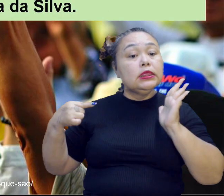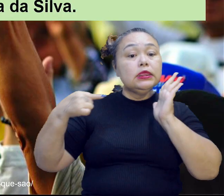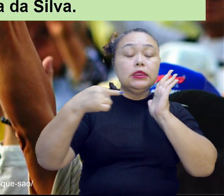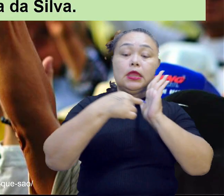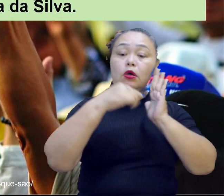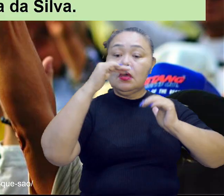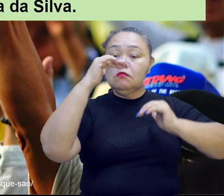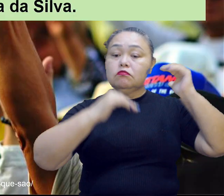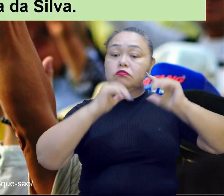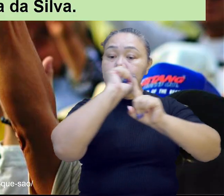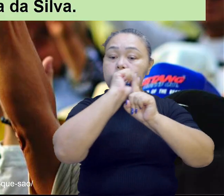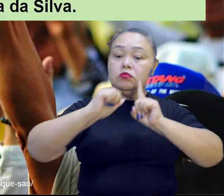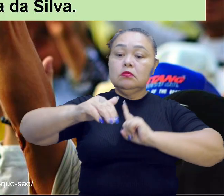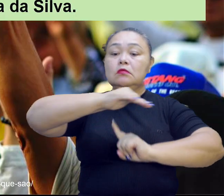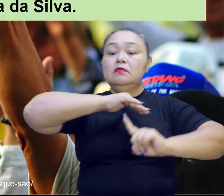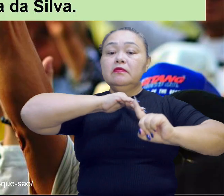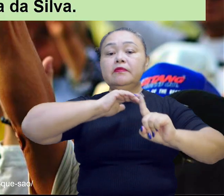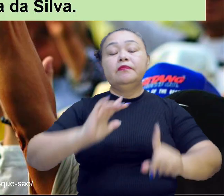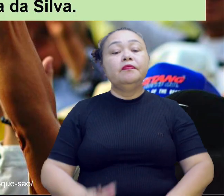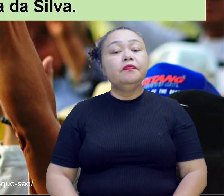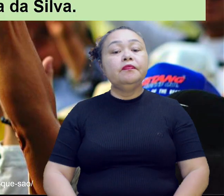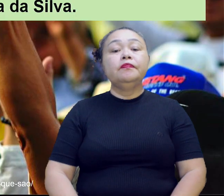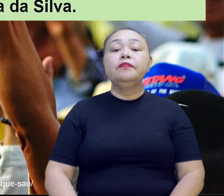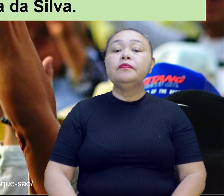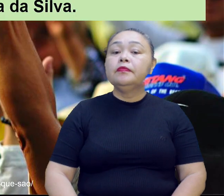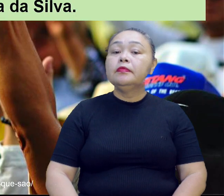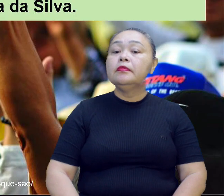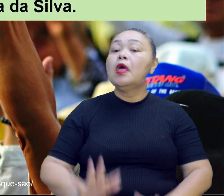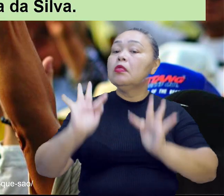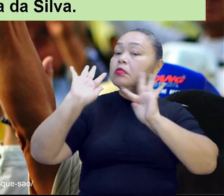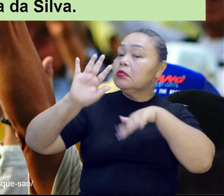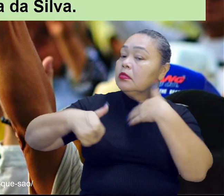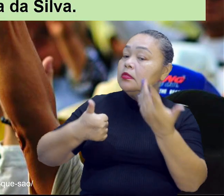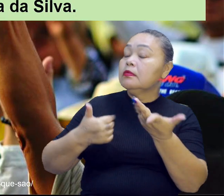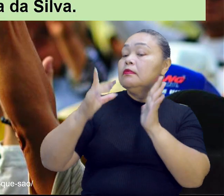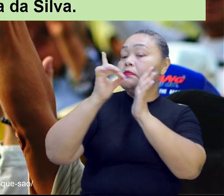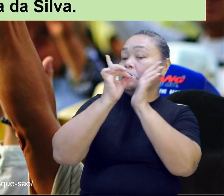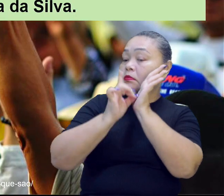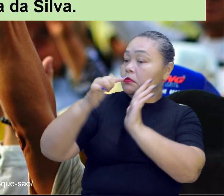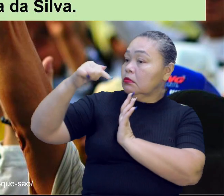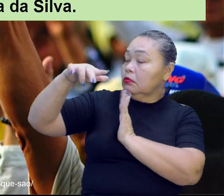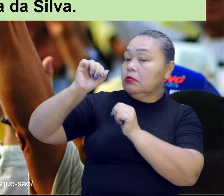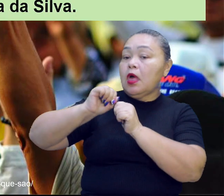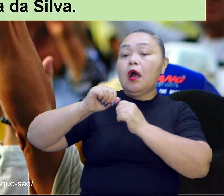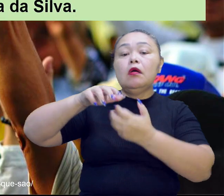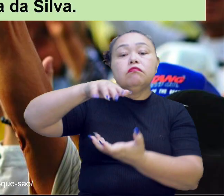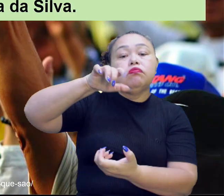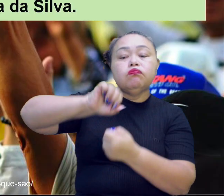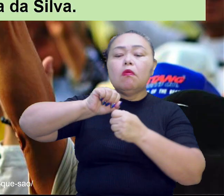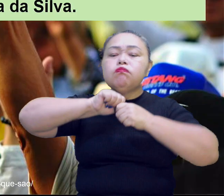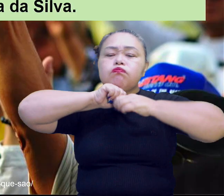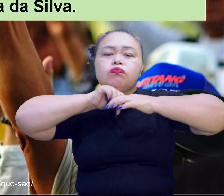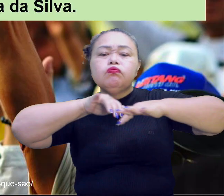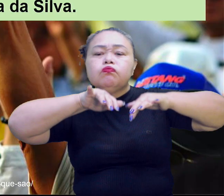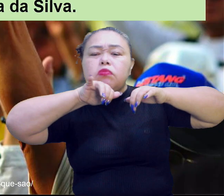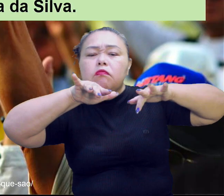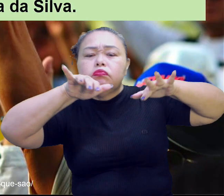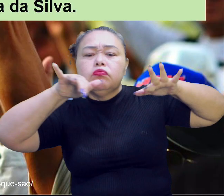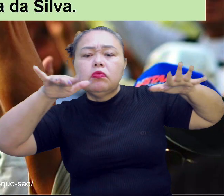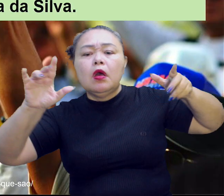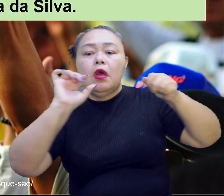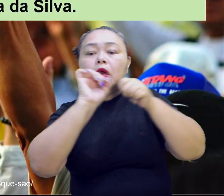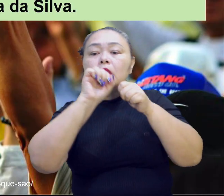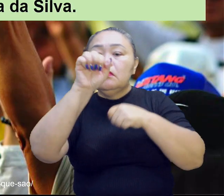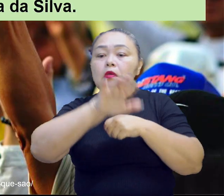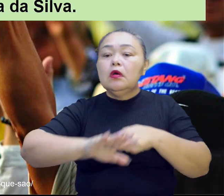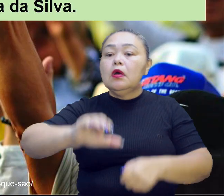as desigualdades sociais. No final da década de 70, greves operárias se espalharam, principalmente